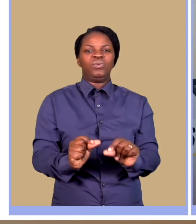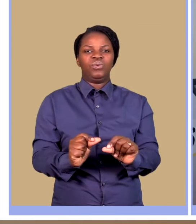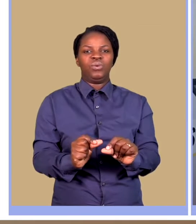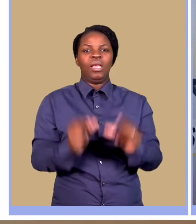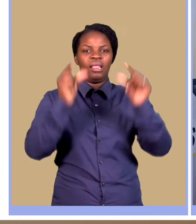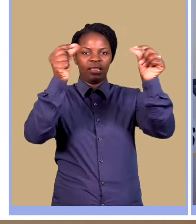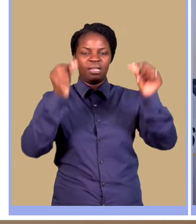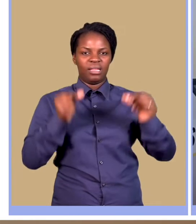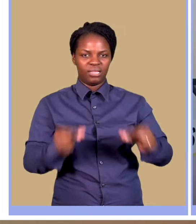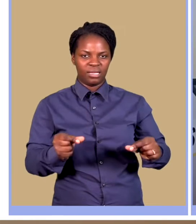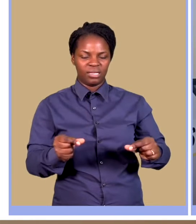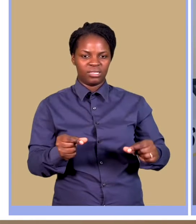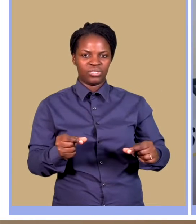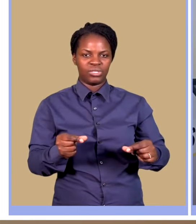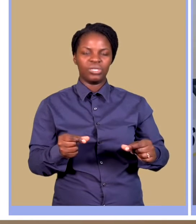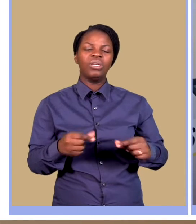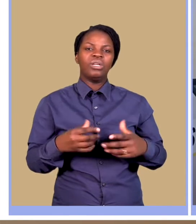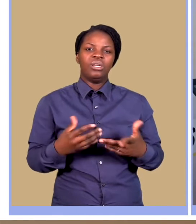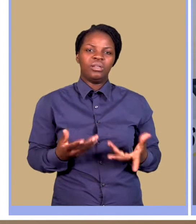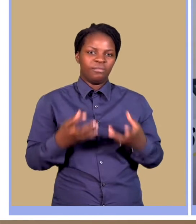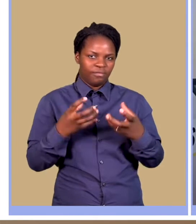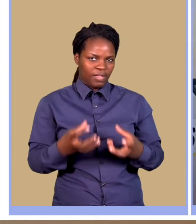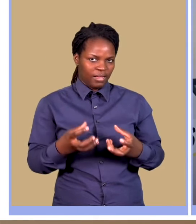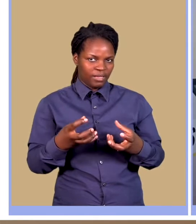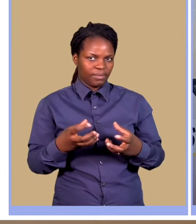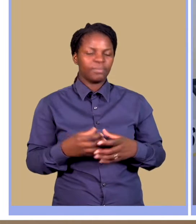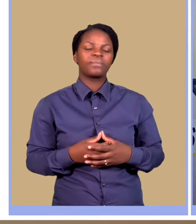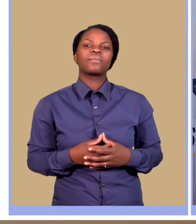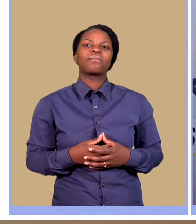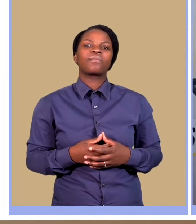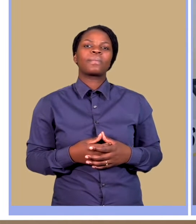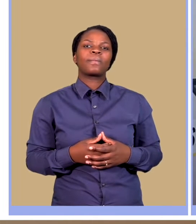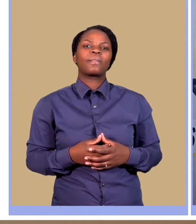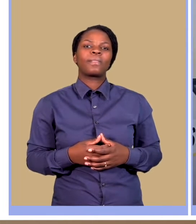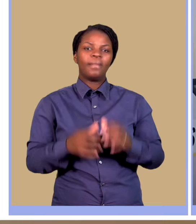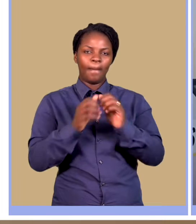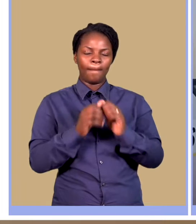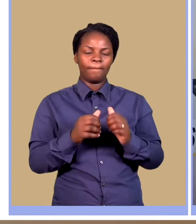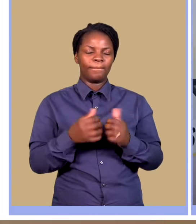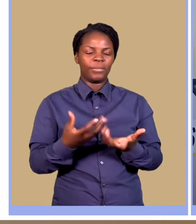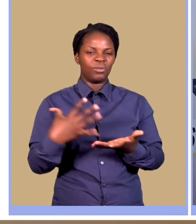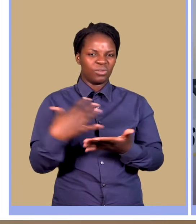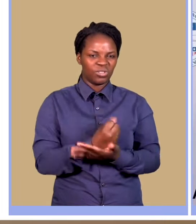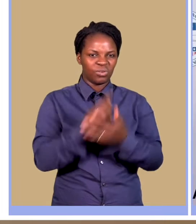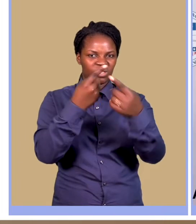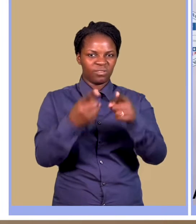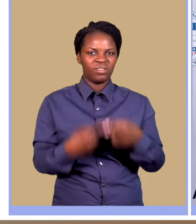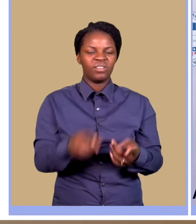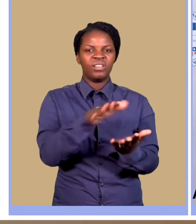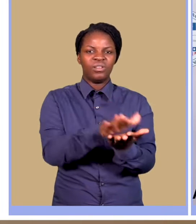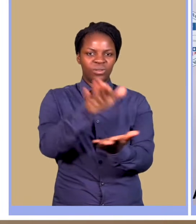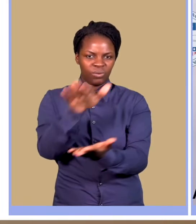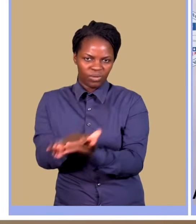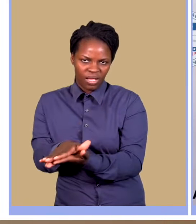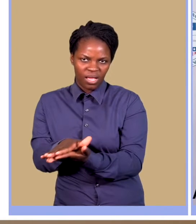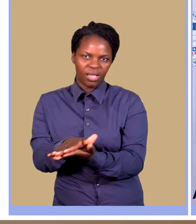foram encontradas ao longo das ruas, das nossas avenidas. Ok, mas qual a consequência disso, né?